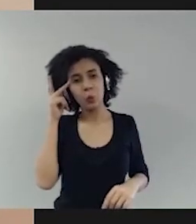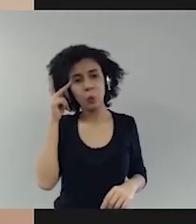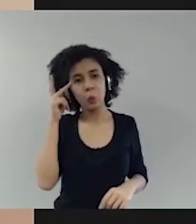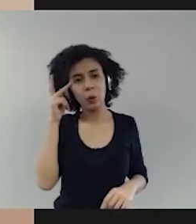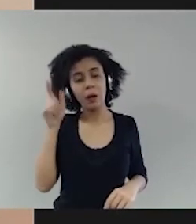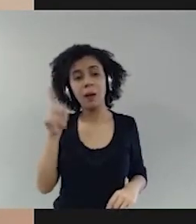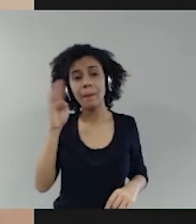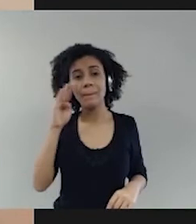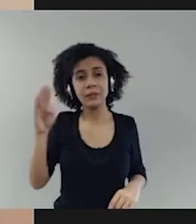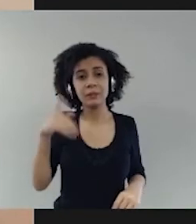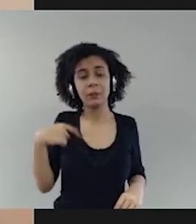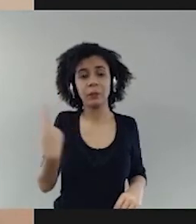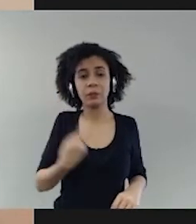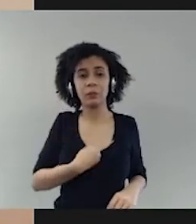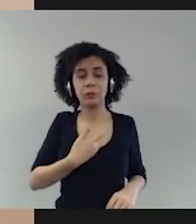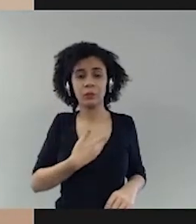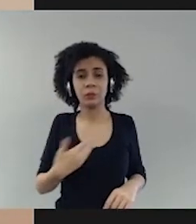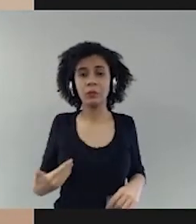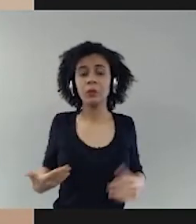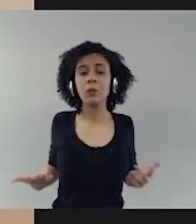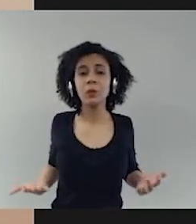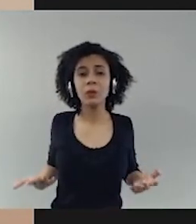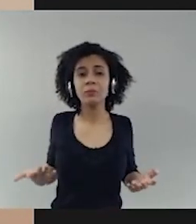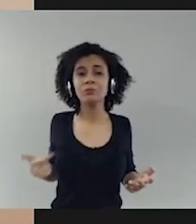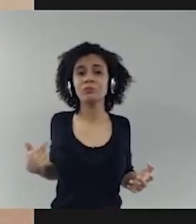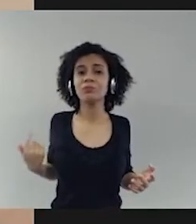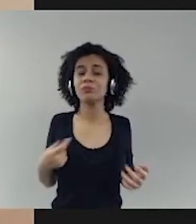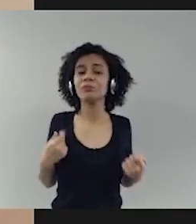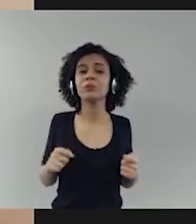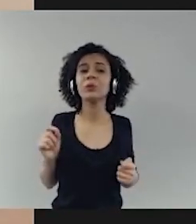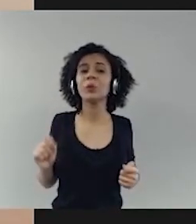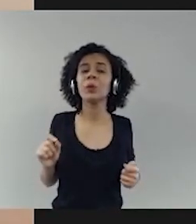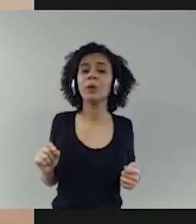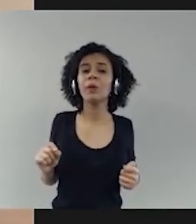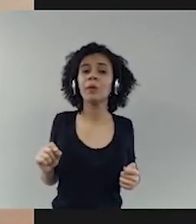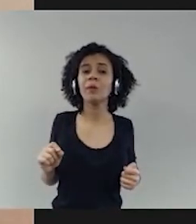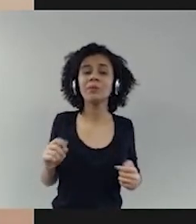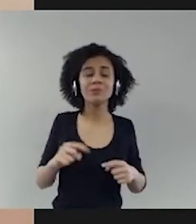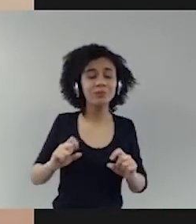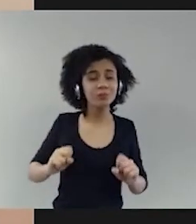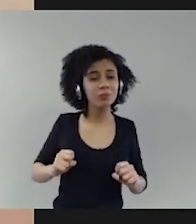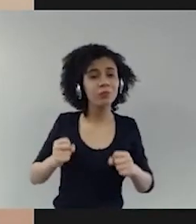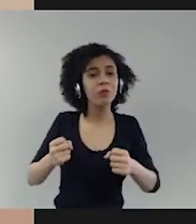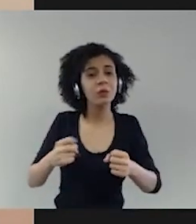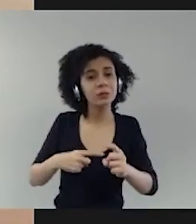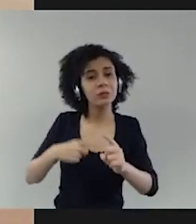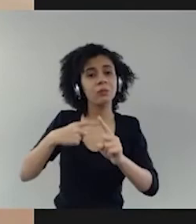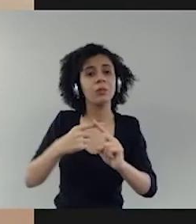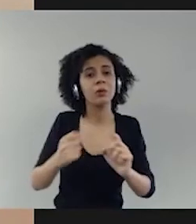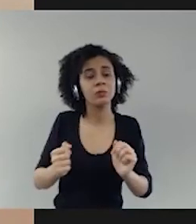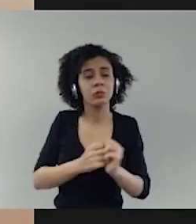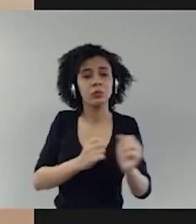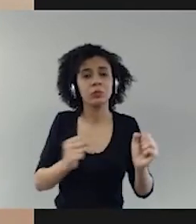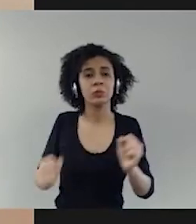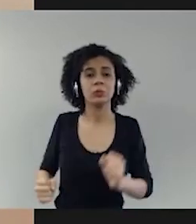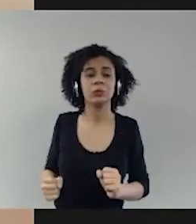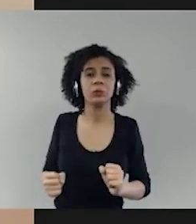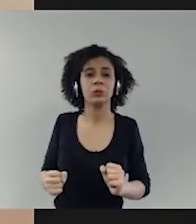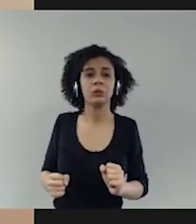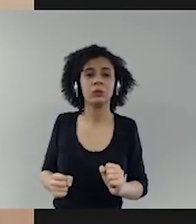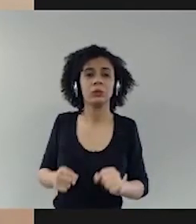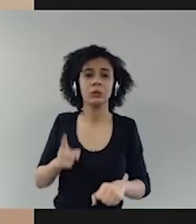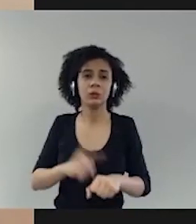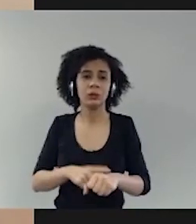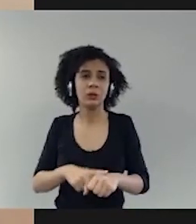primado da nossa república, então tem que ser feito um esforço a mais do poder público numa fase de pandemia,